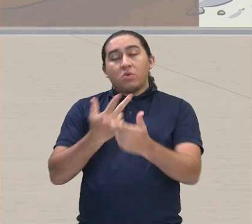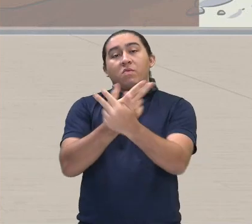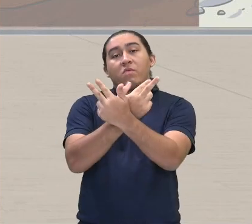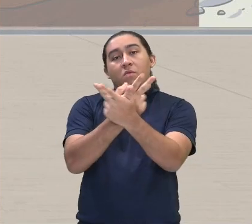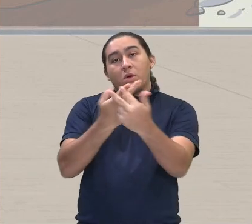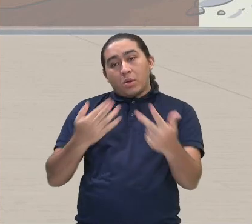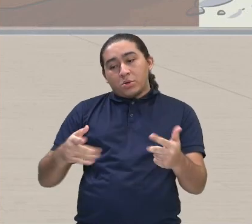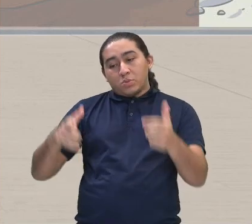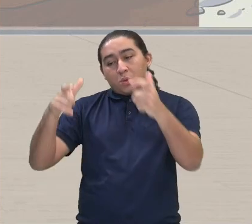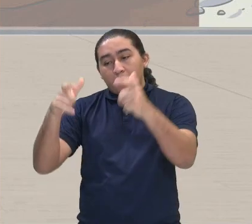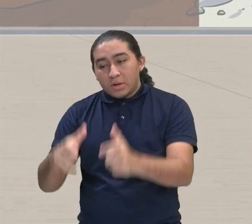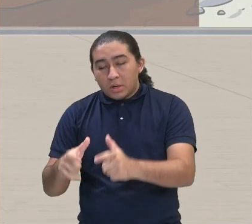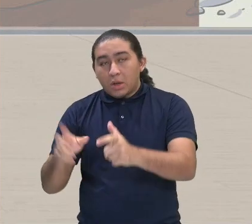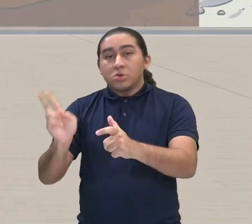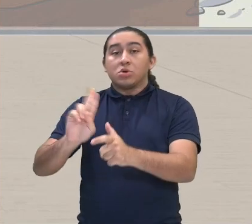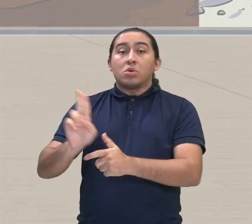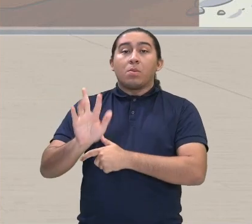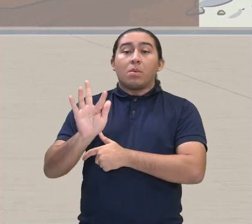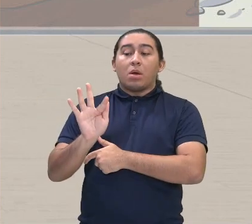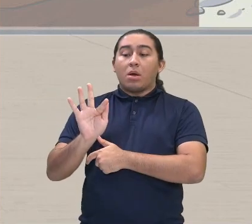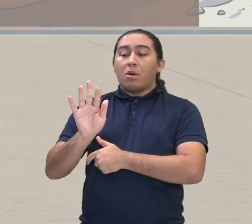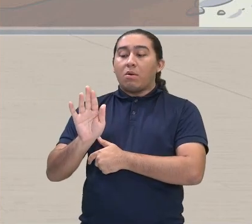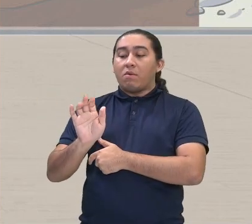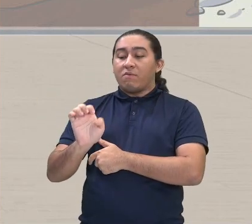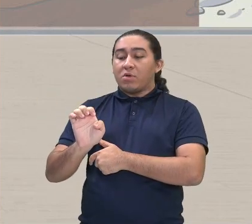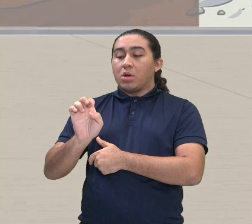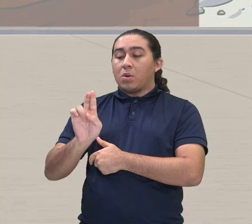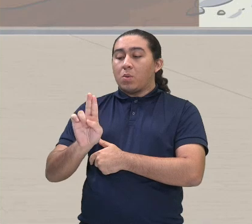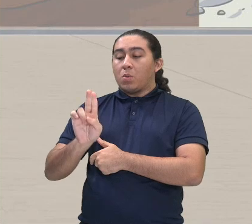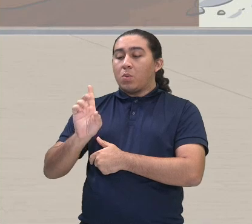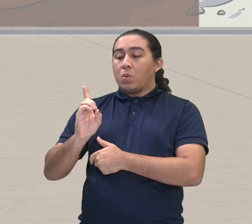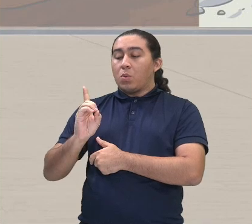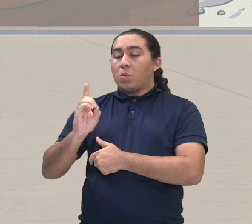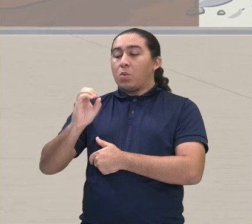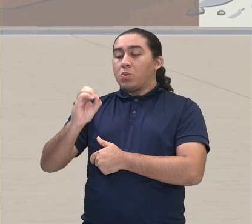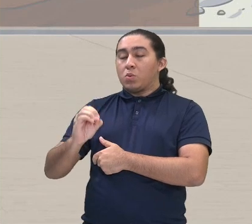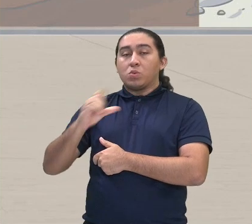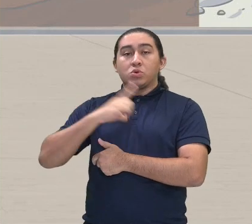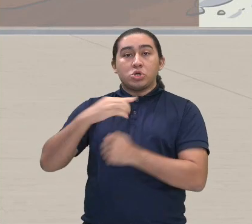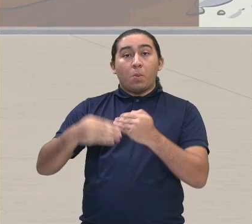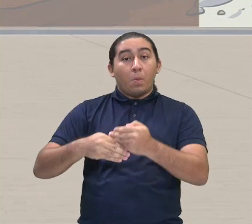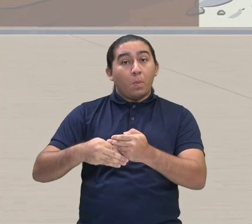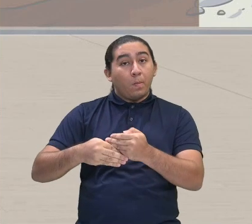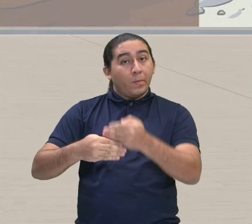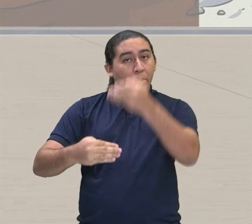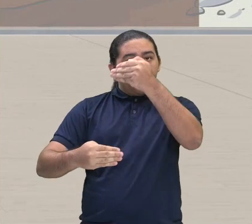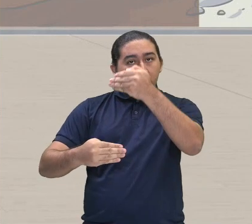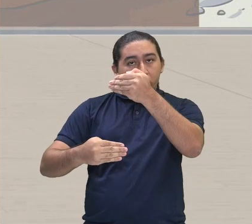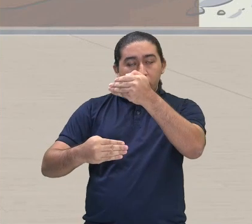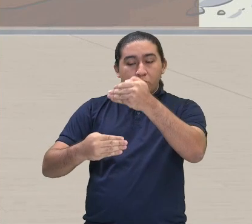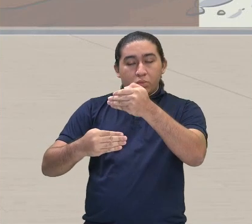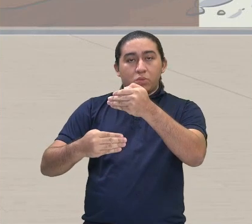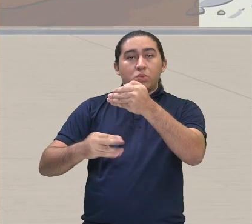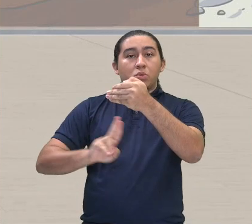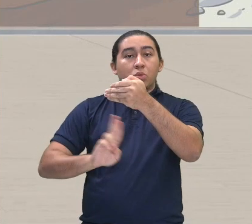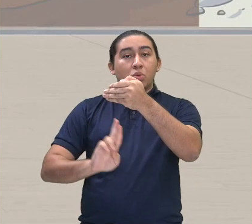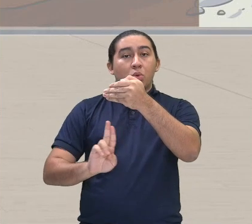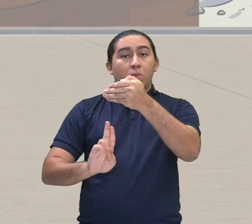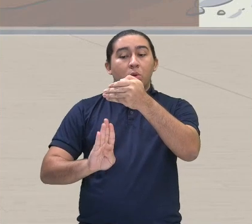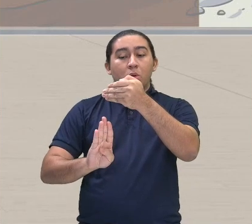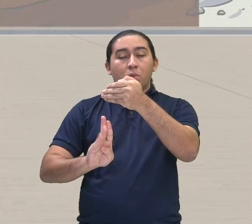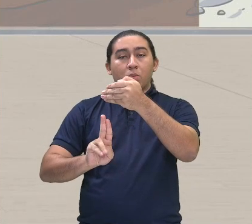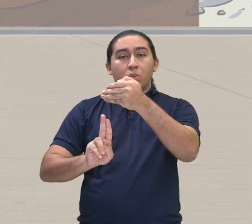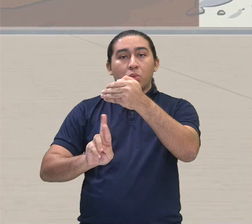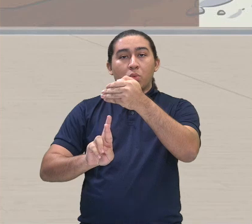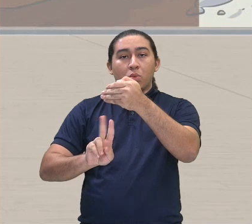vilas ou latifúndios que eram chamadas de feudos, que eram cercados por grandes muros, que eram chamados de burgos,